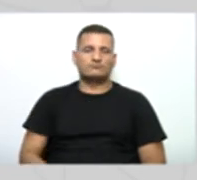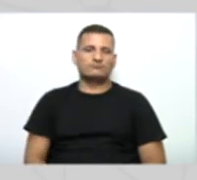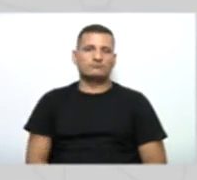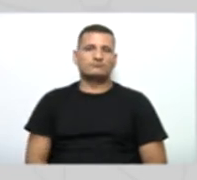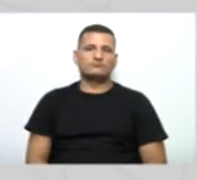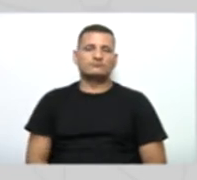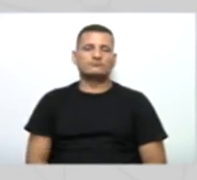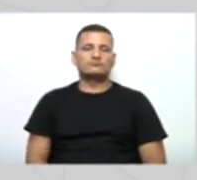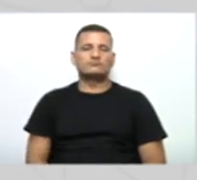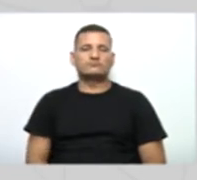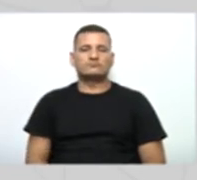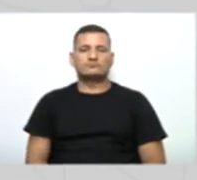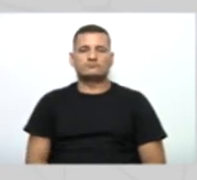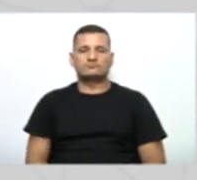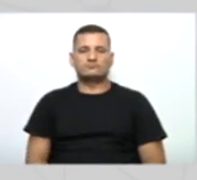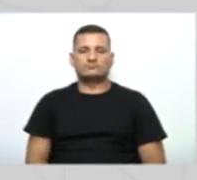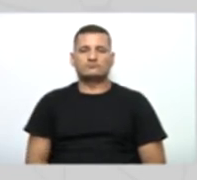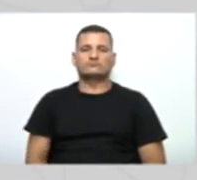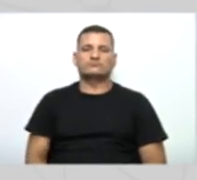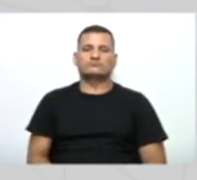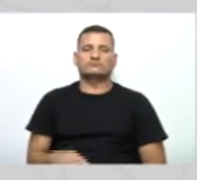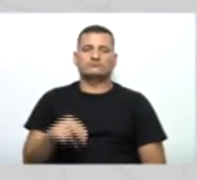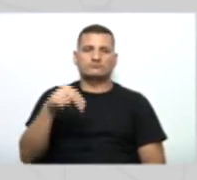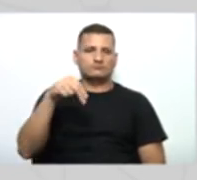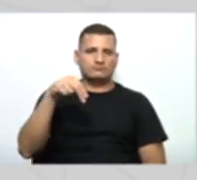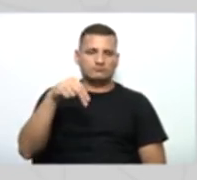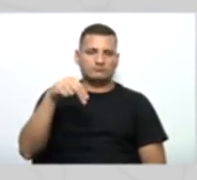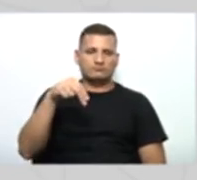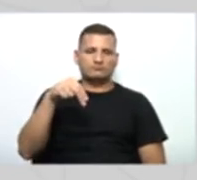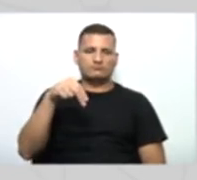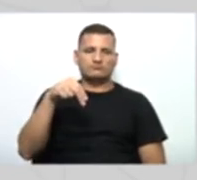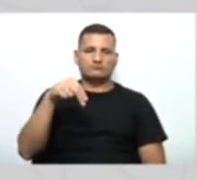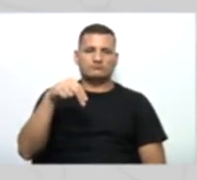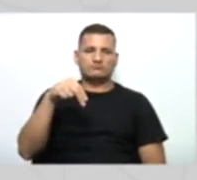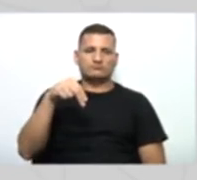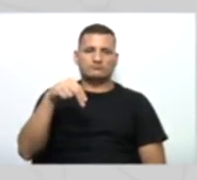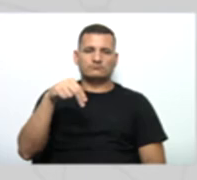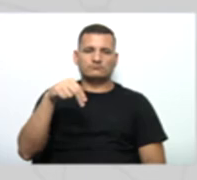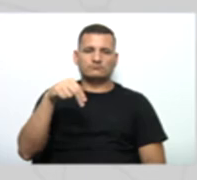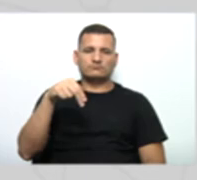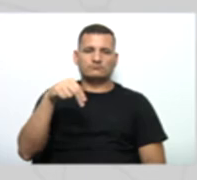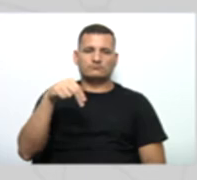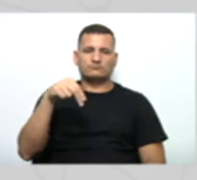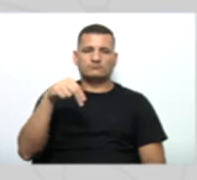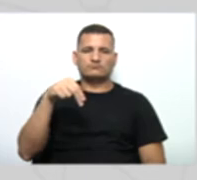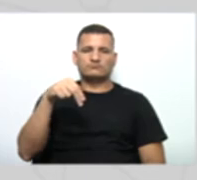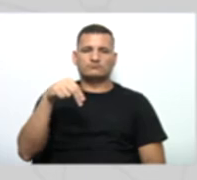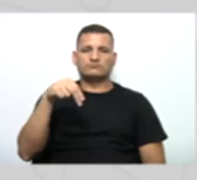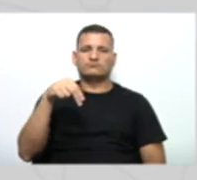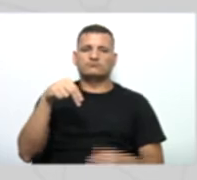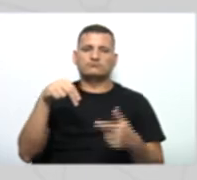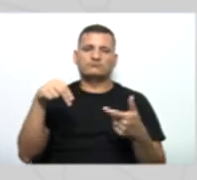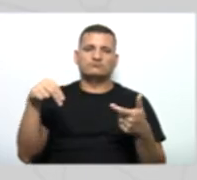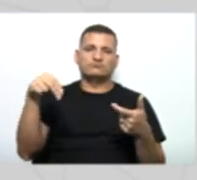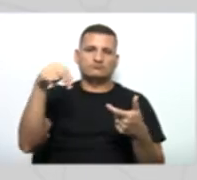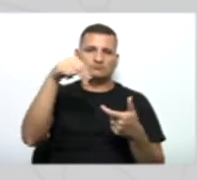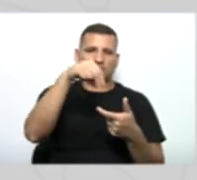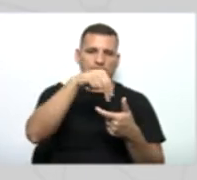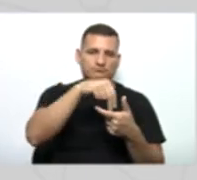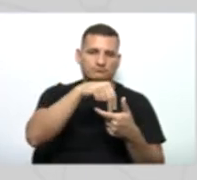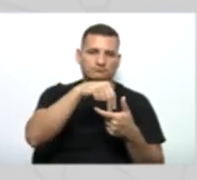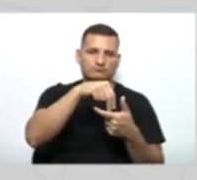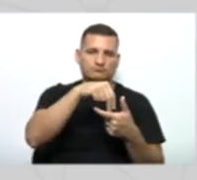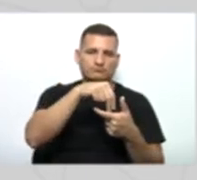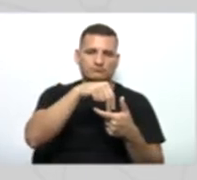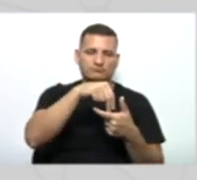e vai inserir o N, ou seja, o valor que o usuário digitou, na sua lista. Só que aí, imagina que você tem que fazer isso daqui